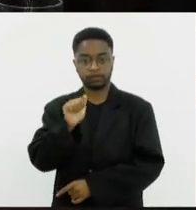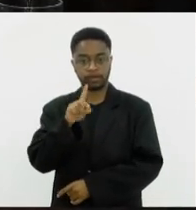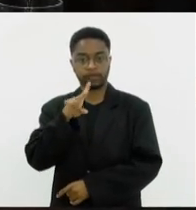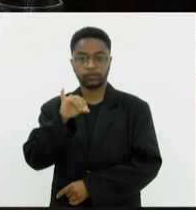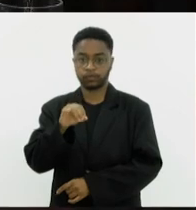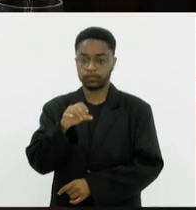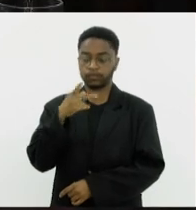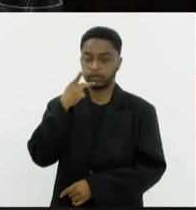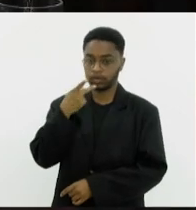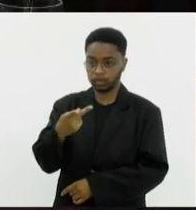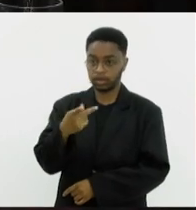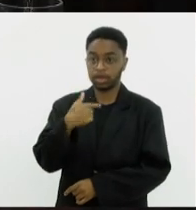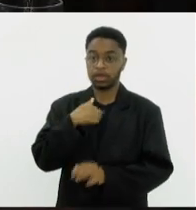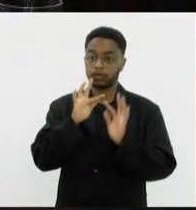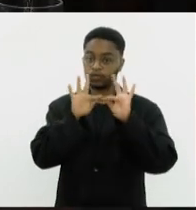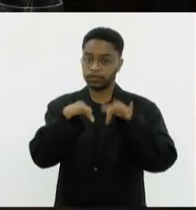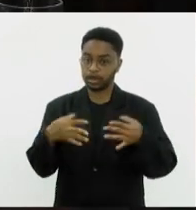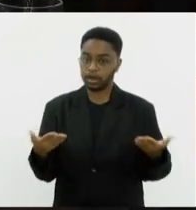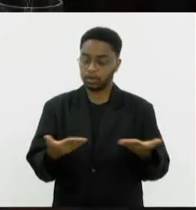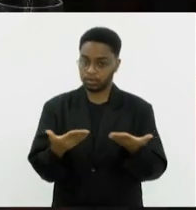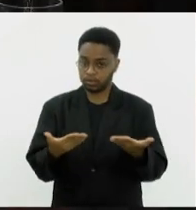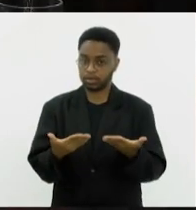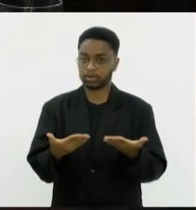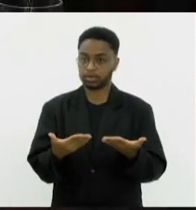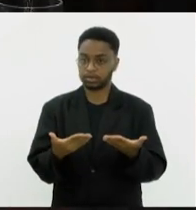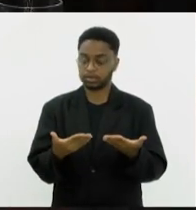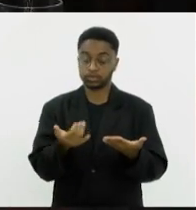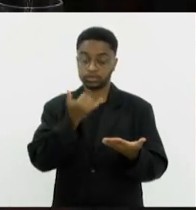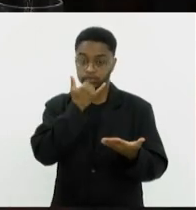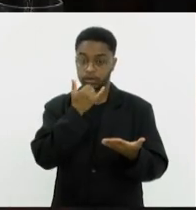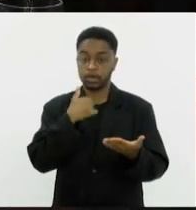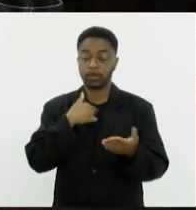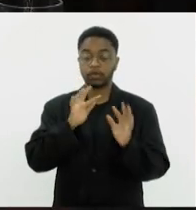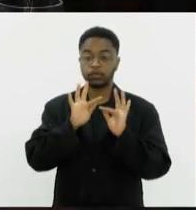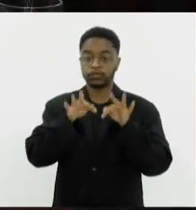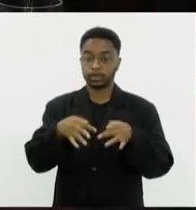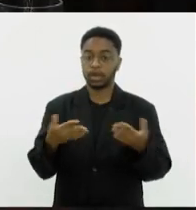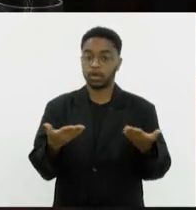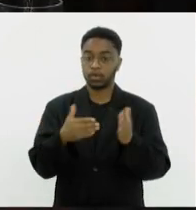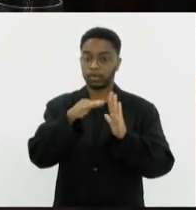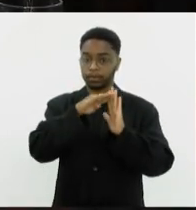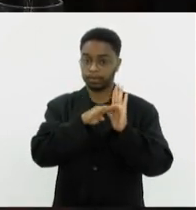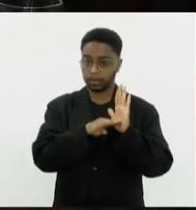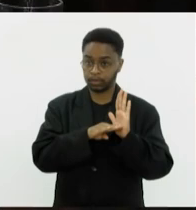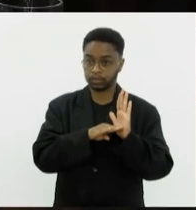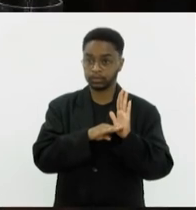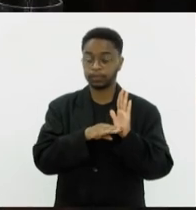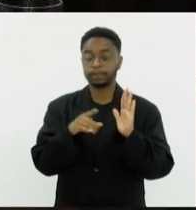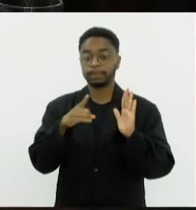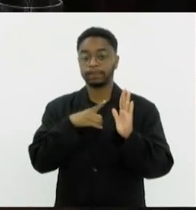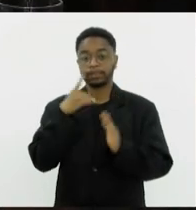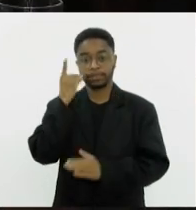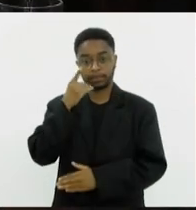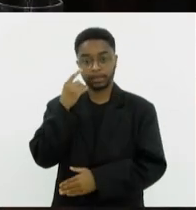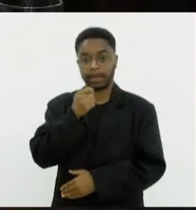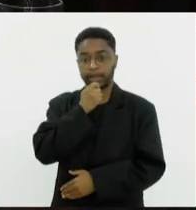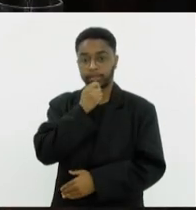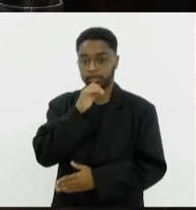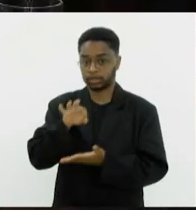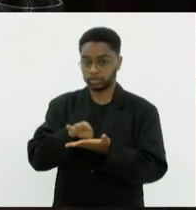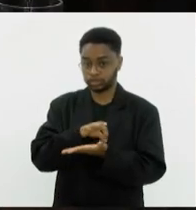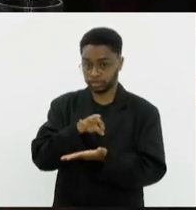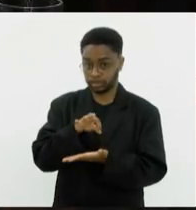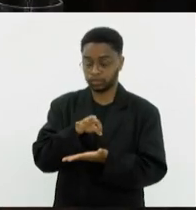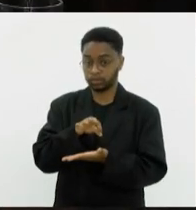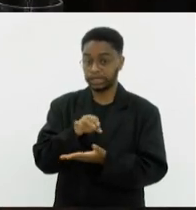fala. Eu vou encerrar o expediente, perdão, vou encerrar a ordem do dia. Nós temos deputados inscritos.